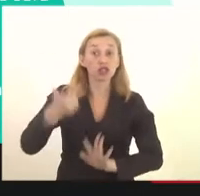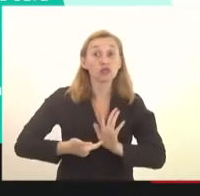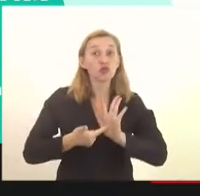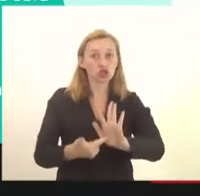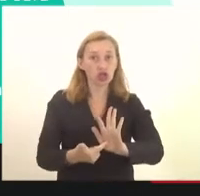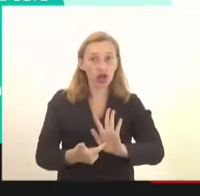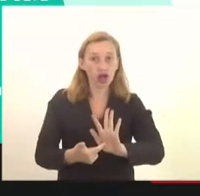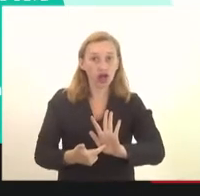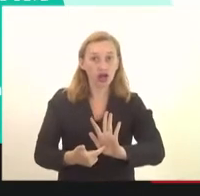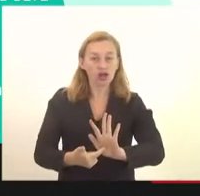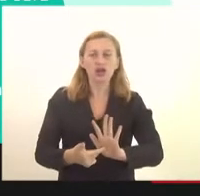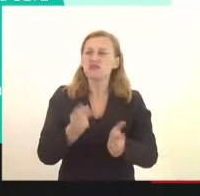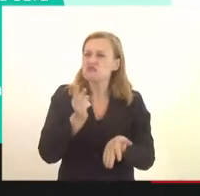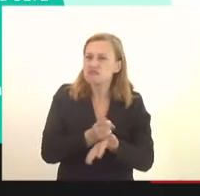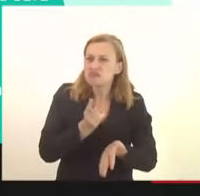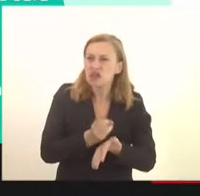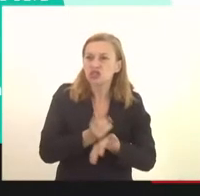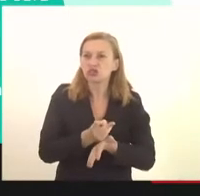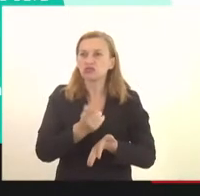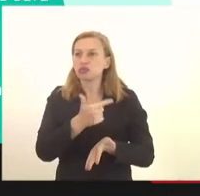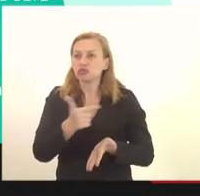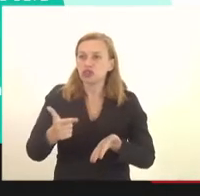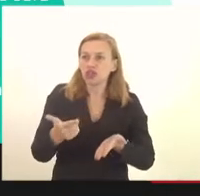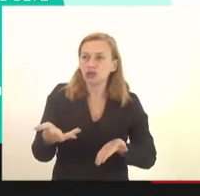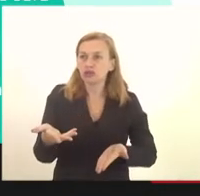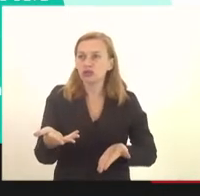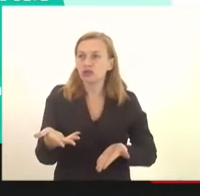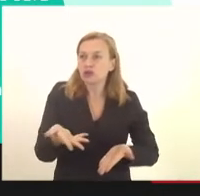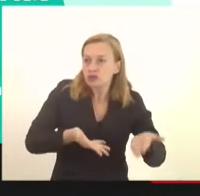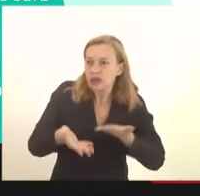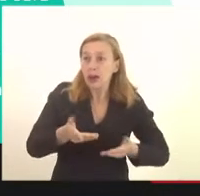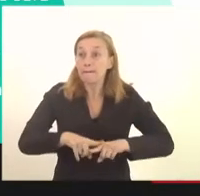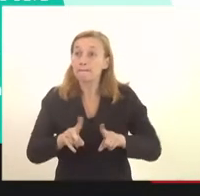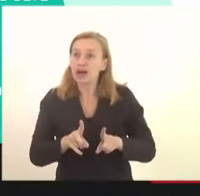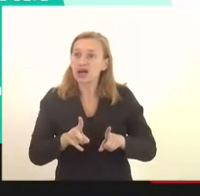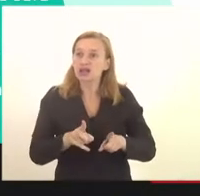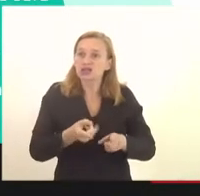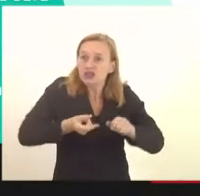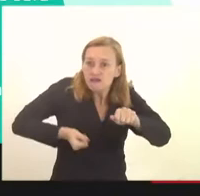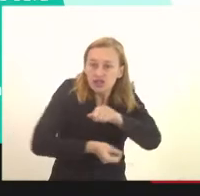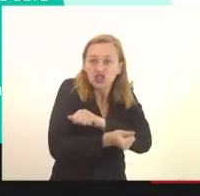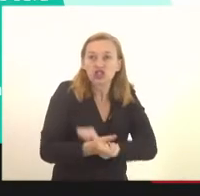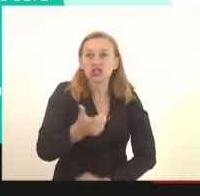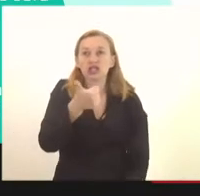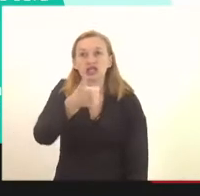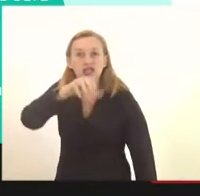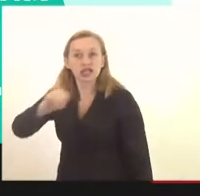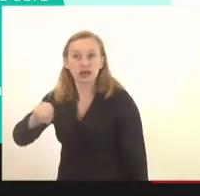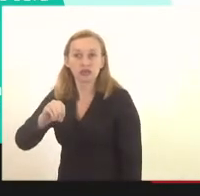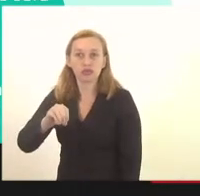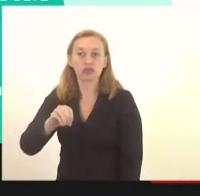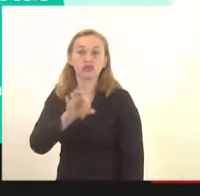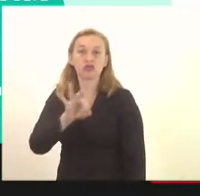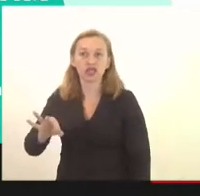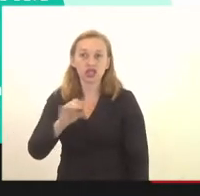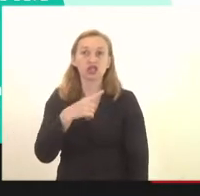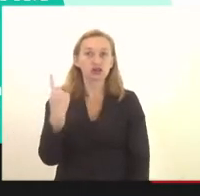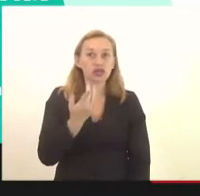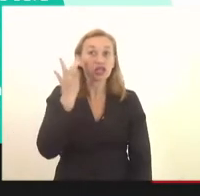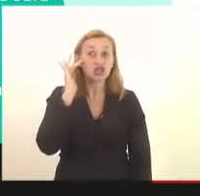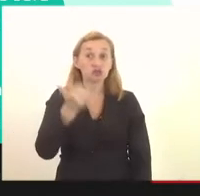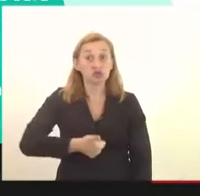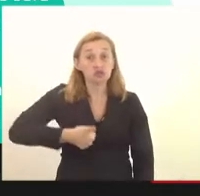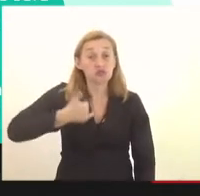gente, mesmo não tendo parceiros, a gente decidiu investir 100% em alguns blocos, porque a gente achava que esses blocos eram